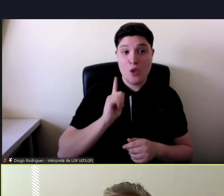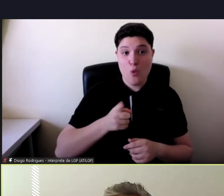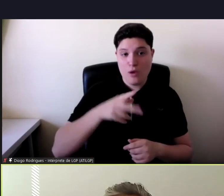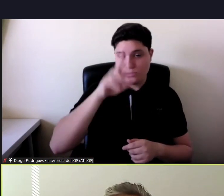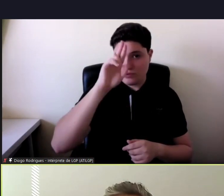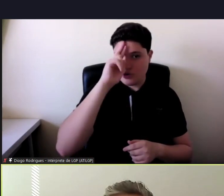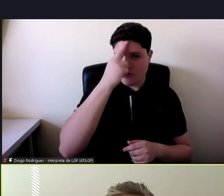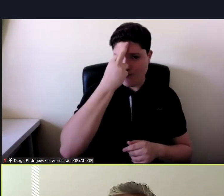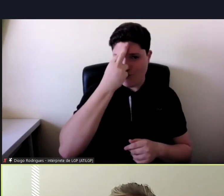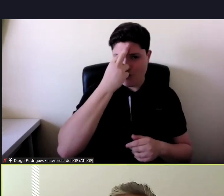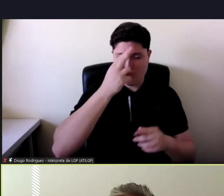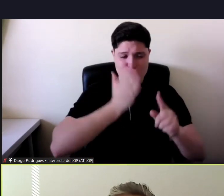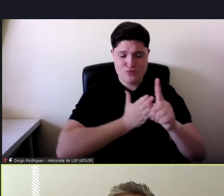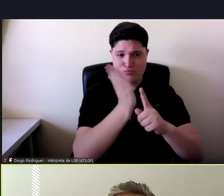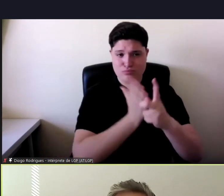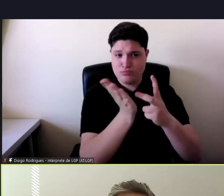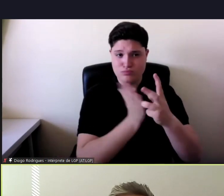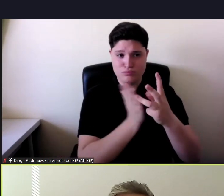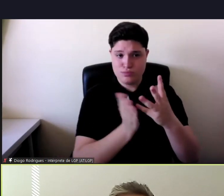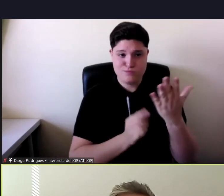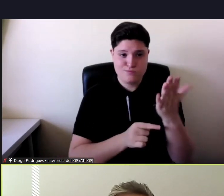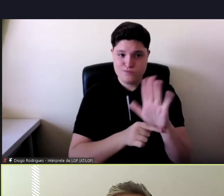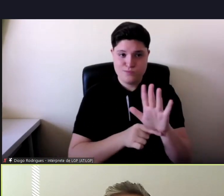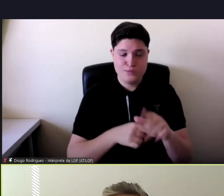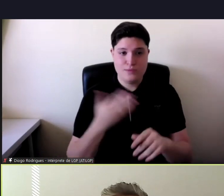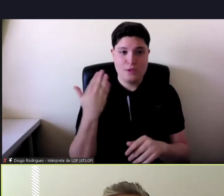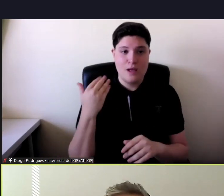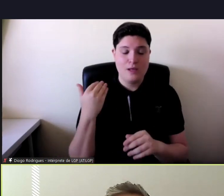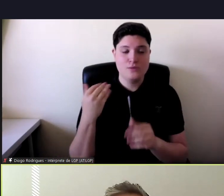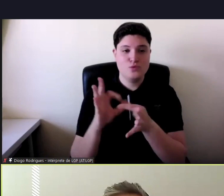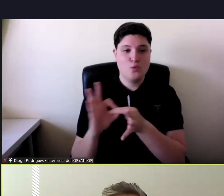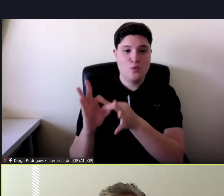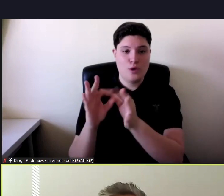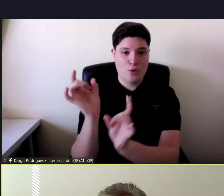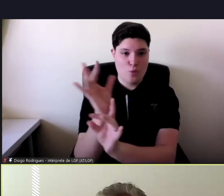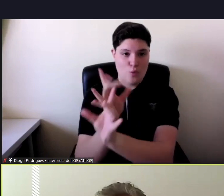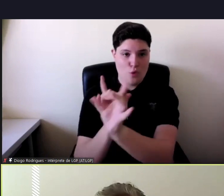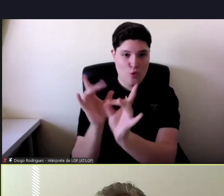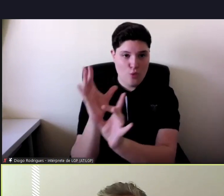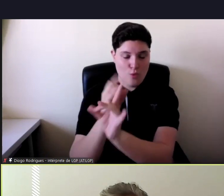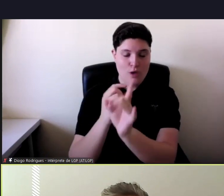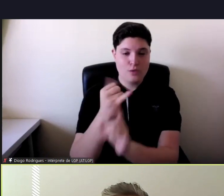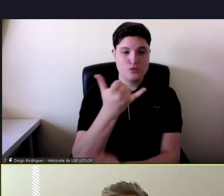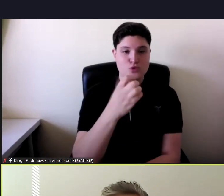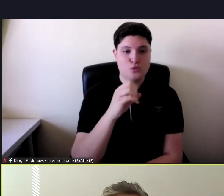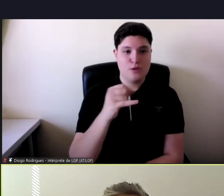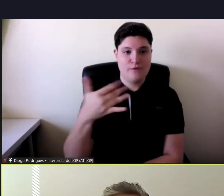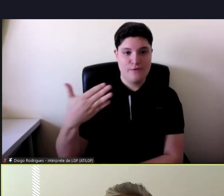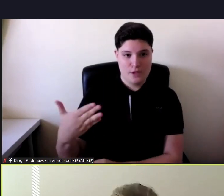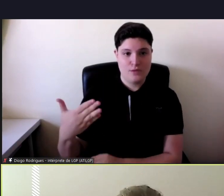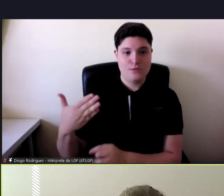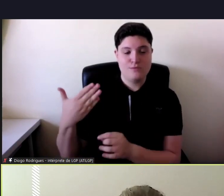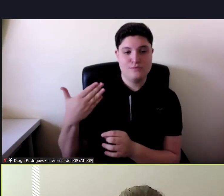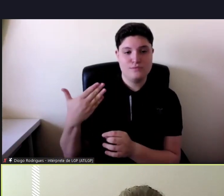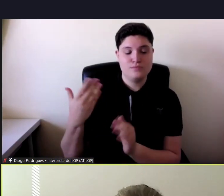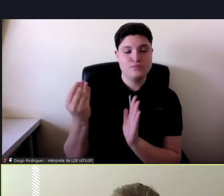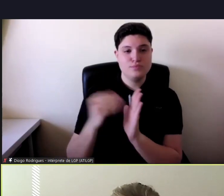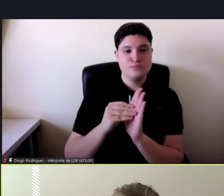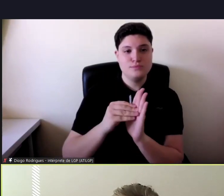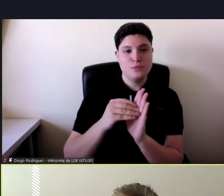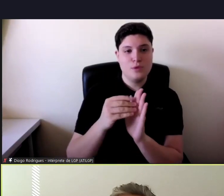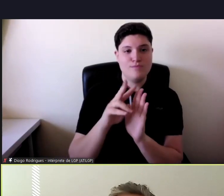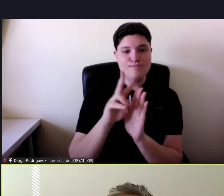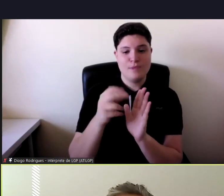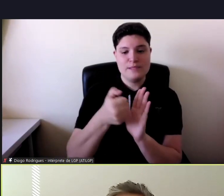em diferentes dimensões e, por exemplo, a União Europeia lançou o pacote já em 2021, o Objetivo 55, que pretende